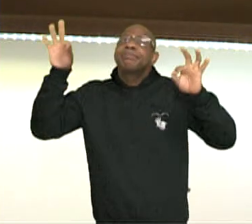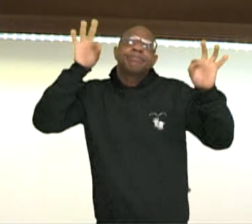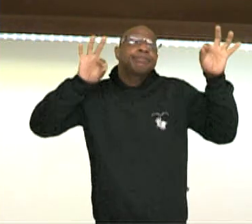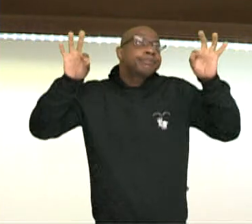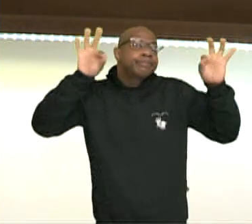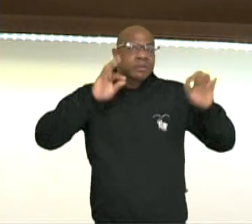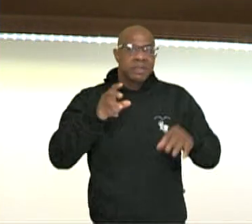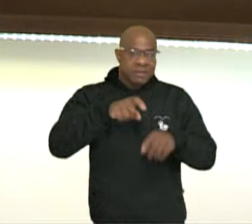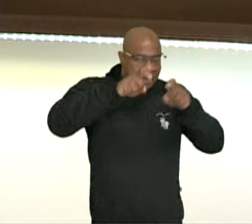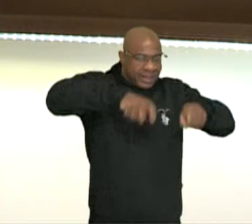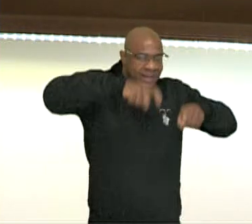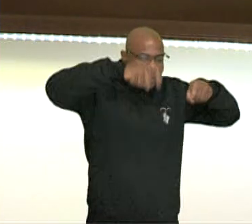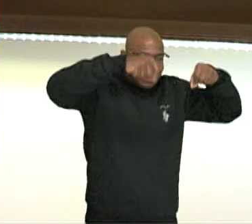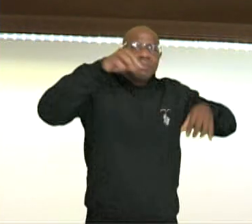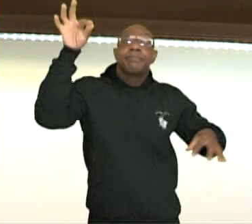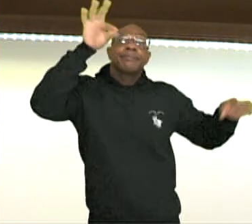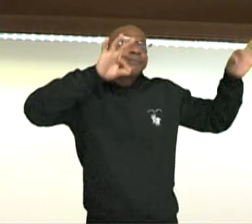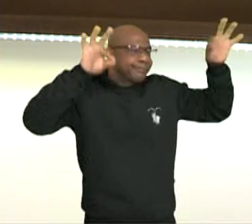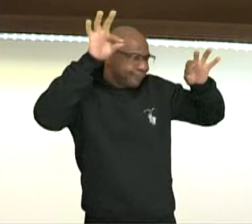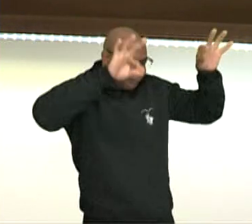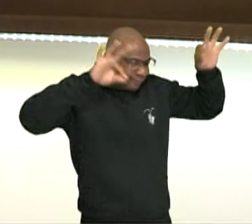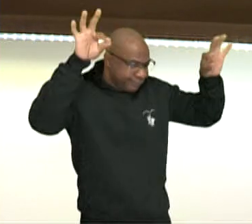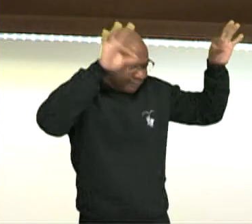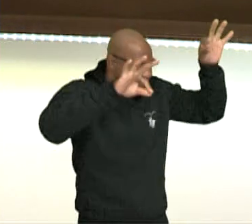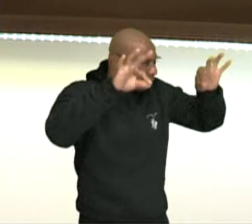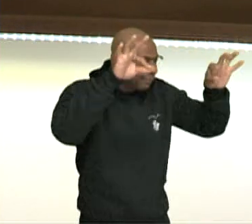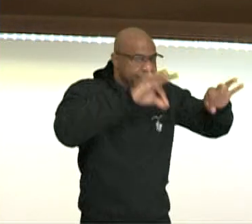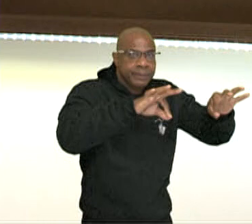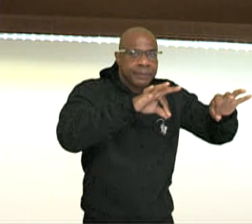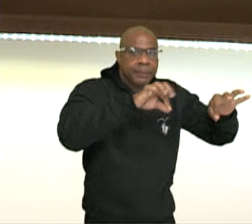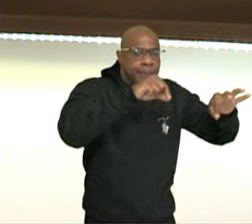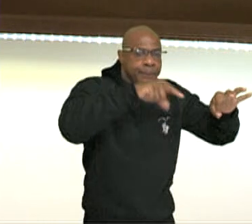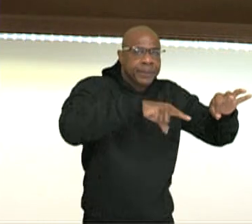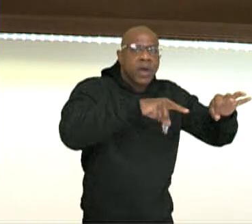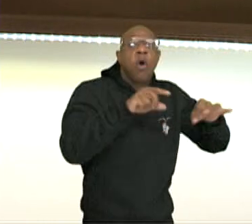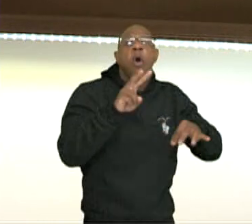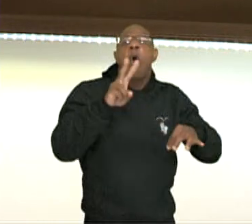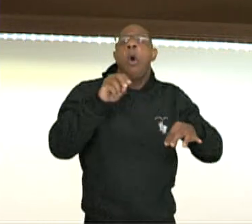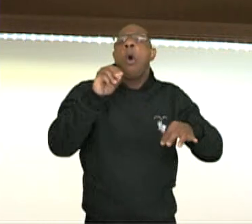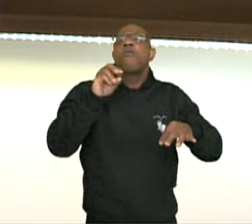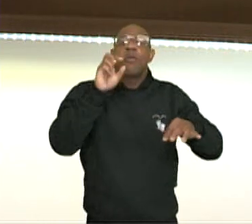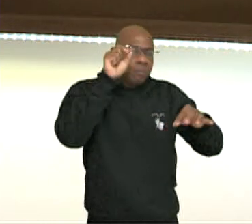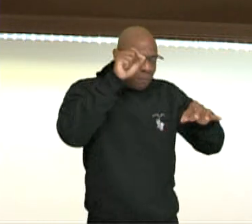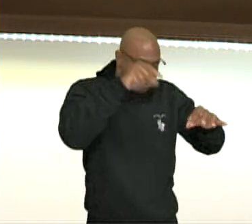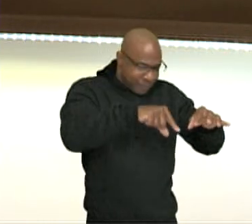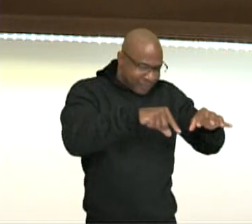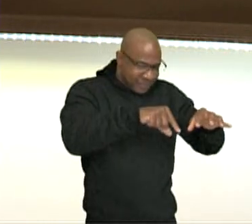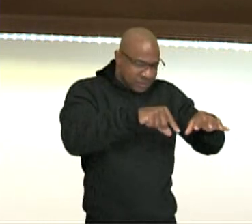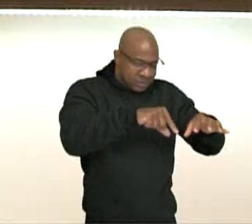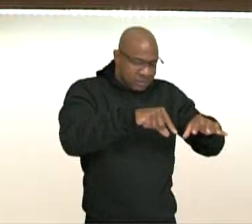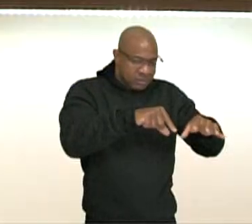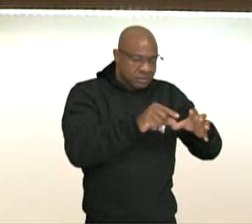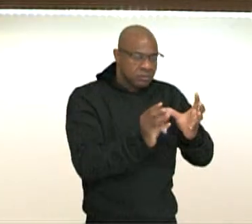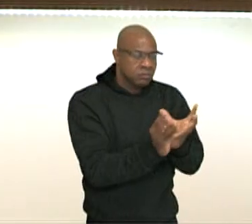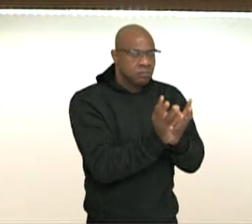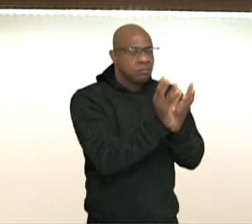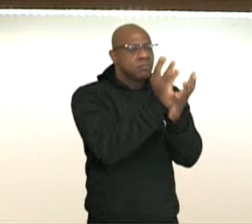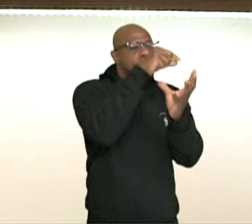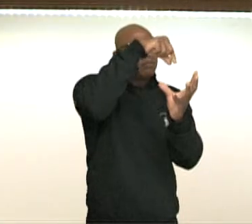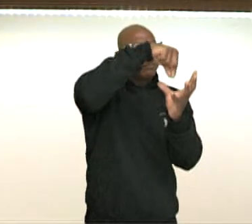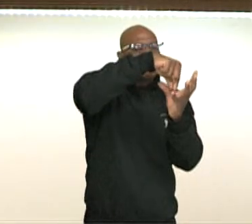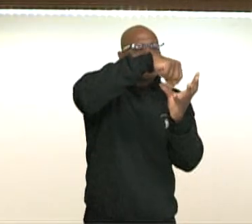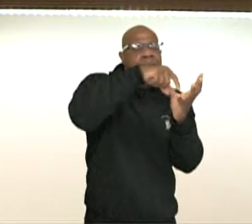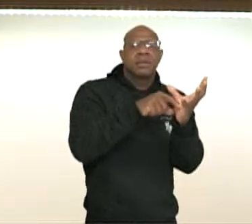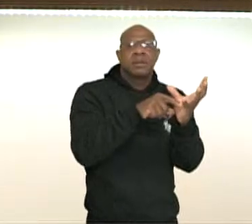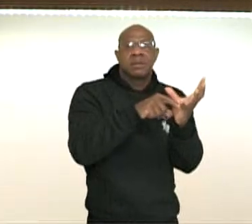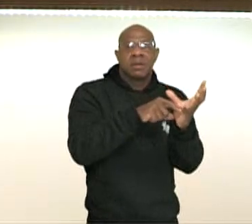vão transmitir doença. No caso, hoje nós vamos falar de duas doenças que são provocadas ali por nematóides. E os